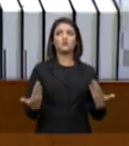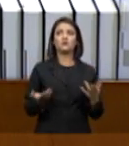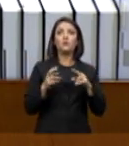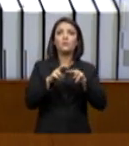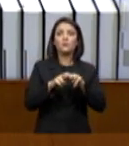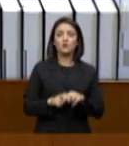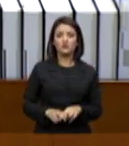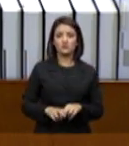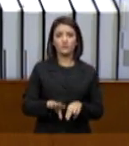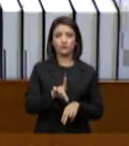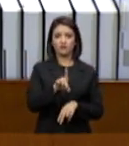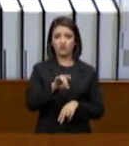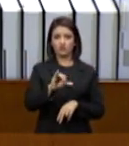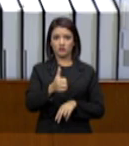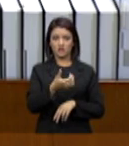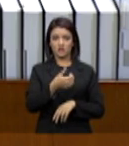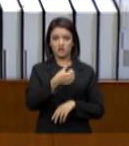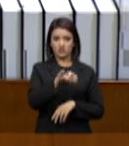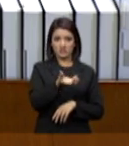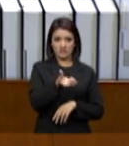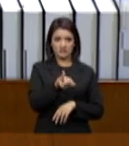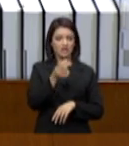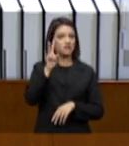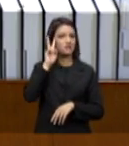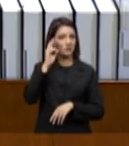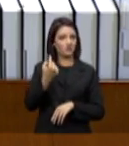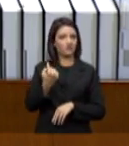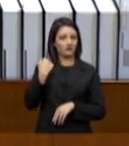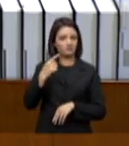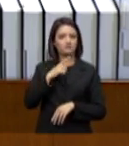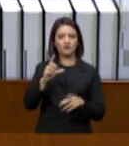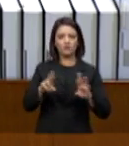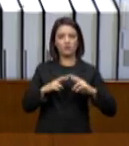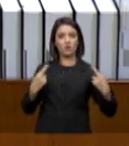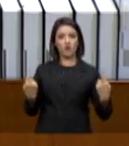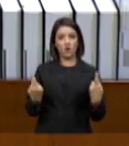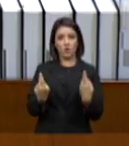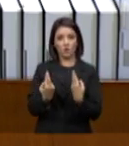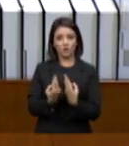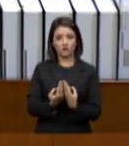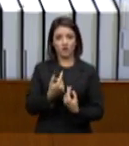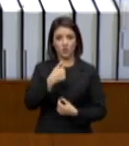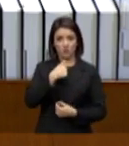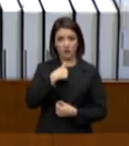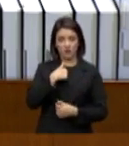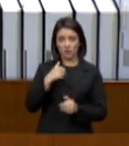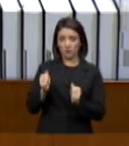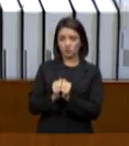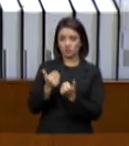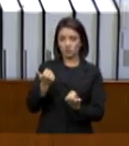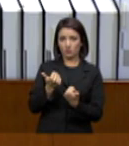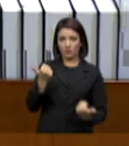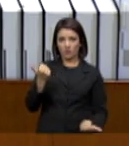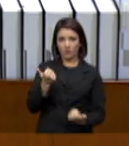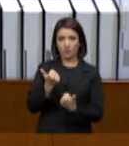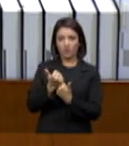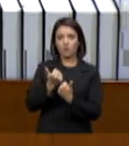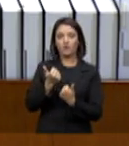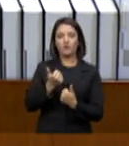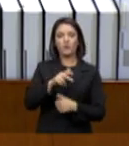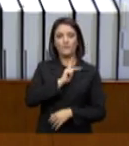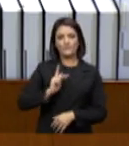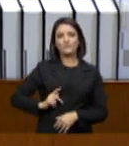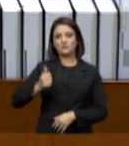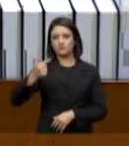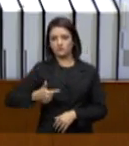no último dia 16 segunda-feira estivemos reunidos eu vice-presidente luiz fux e